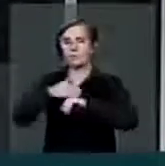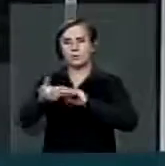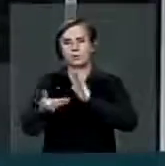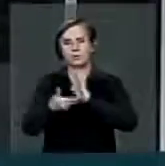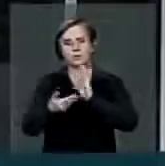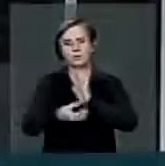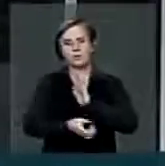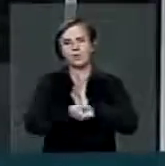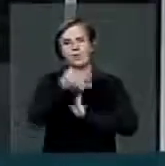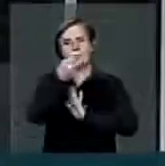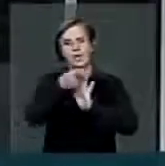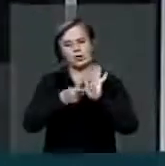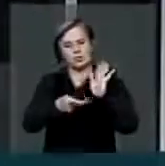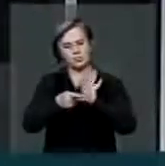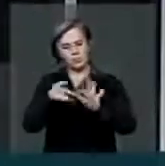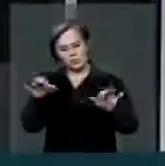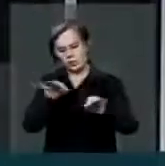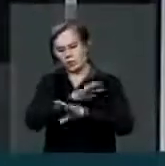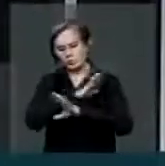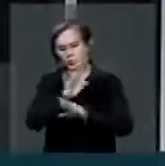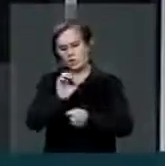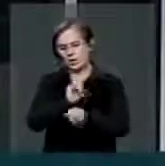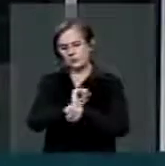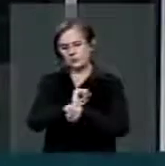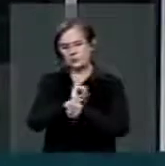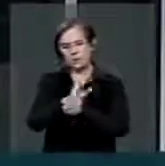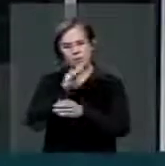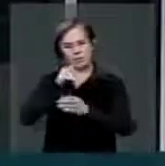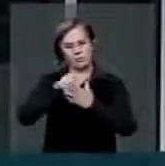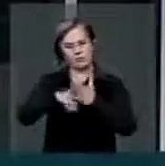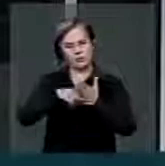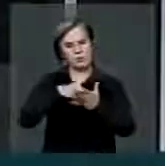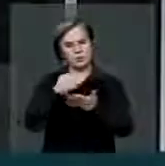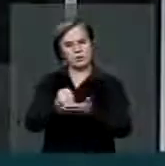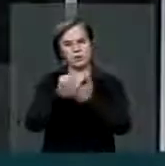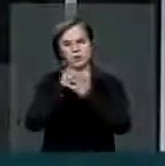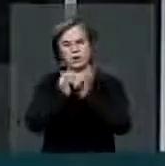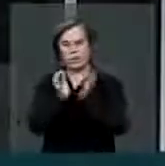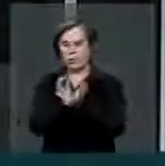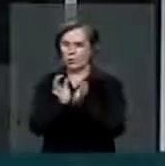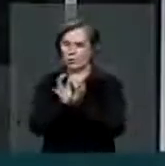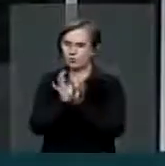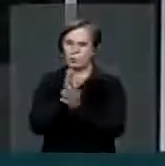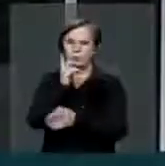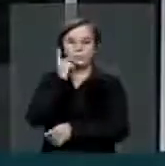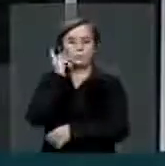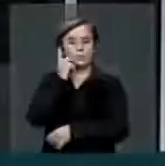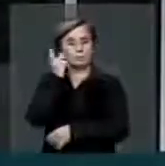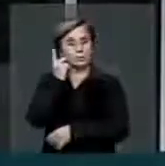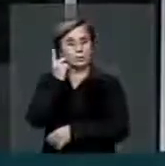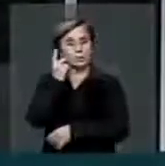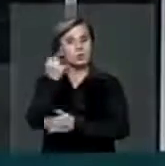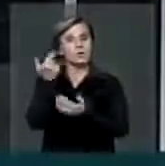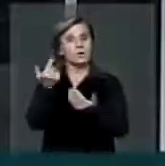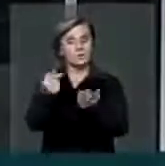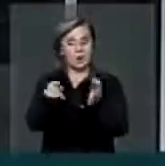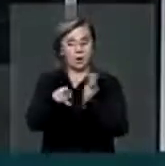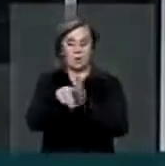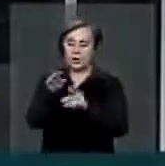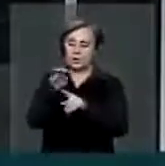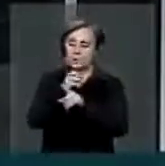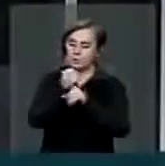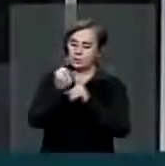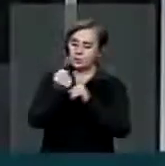estão prontos para serem votados, que tem o apoiamento de um grupo de parlamentares, e a sociedade passa a